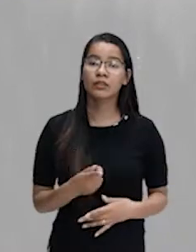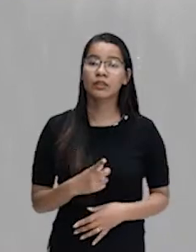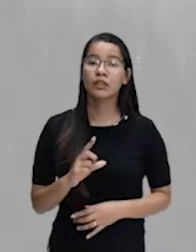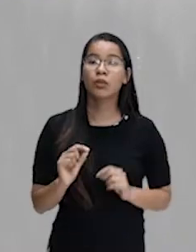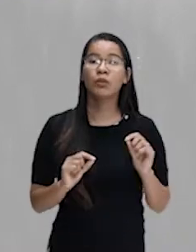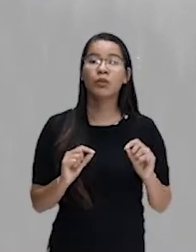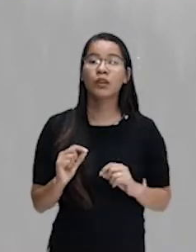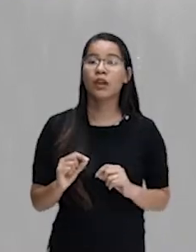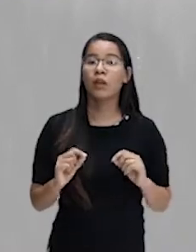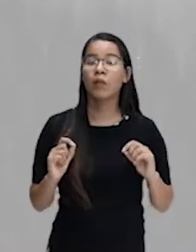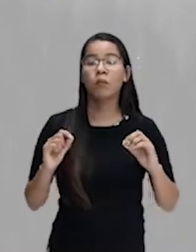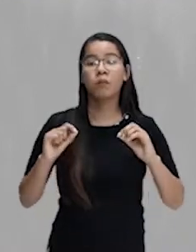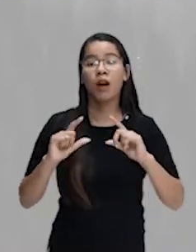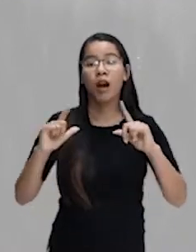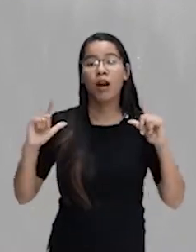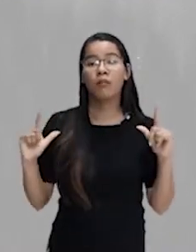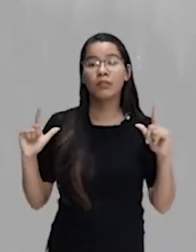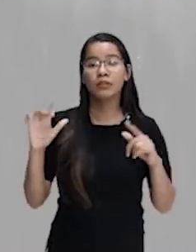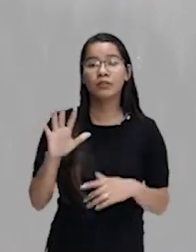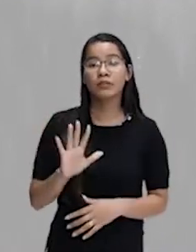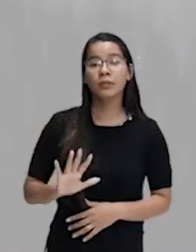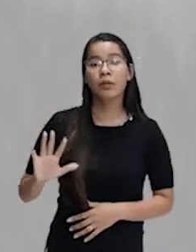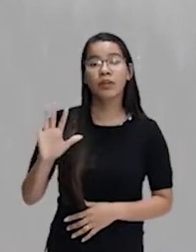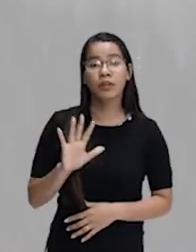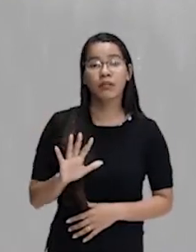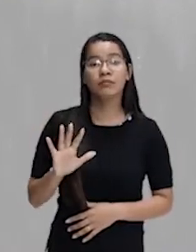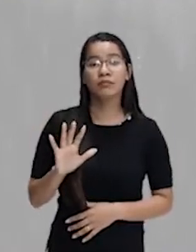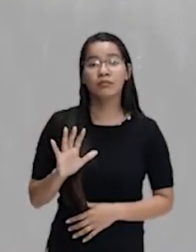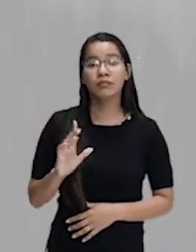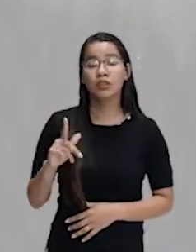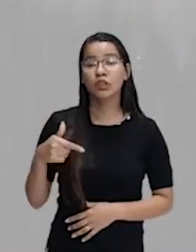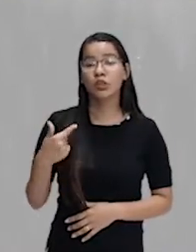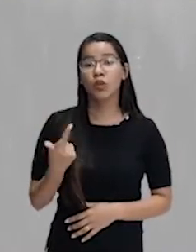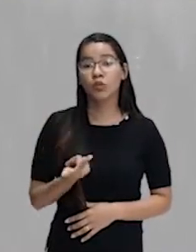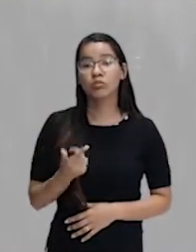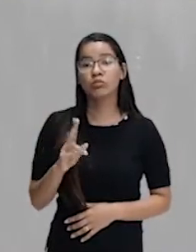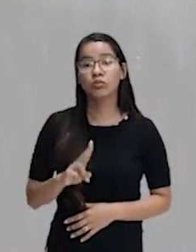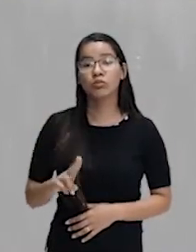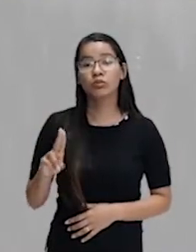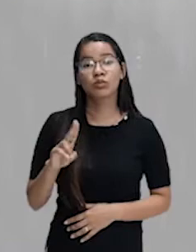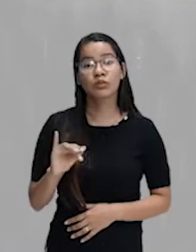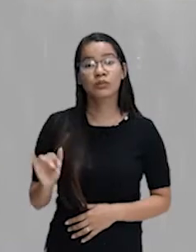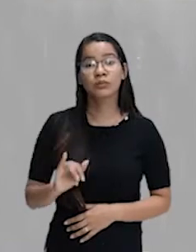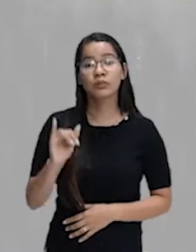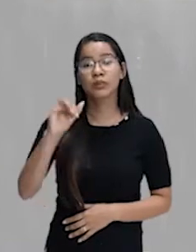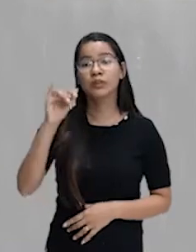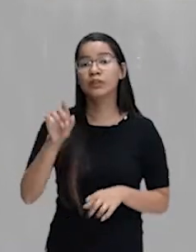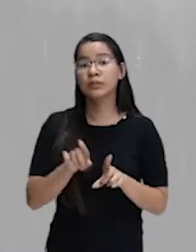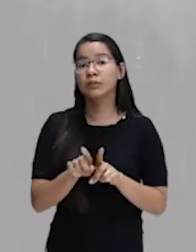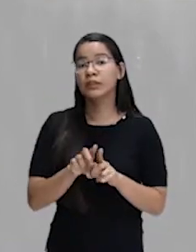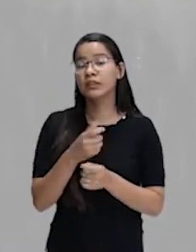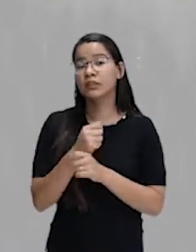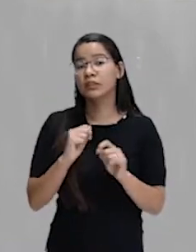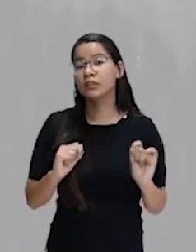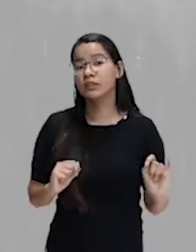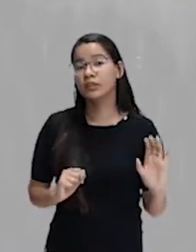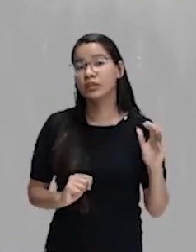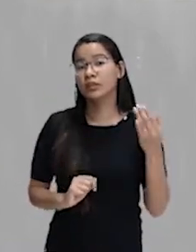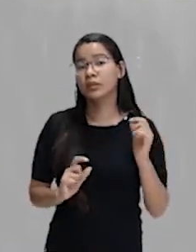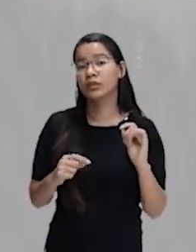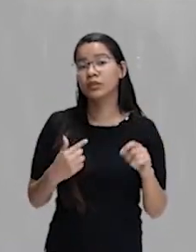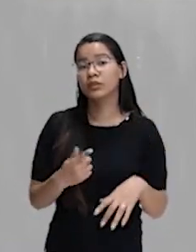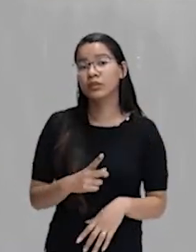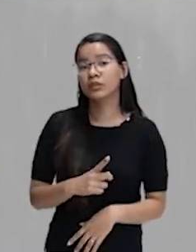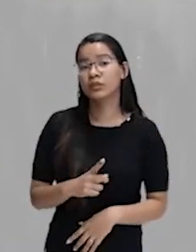aumento demográfico, um crescimento demográfico. Um outro instrumento importante, um outro grande acontecimento, que